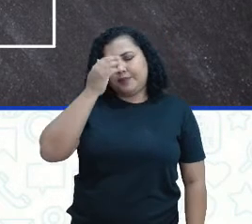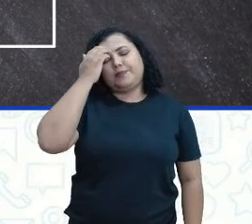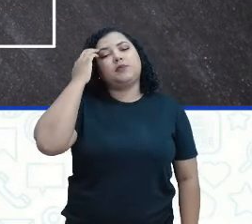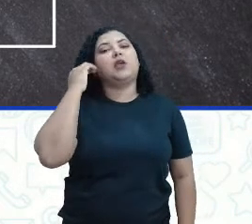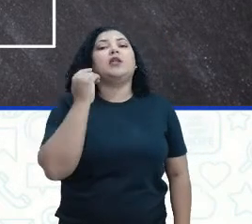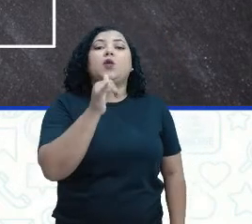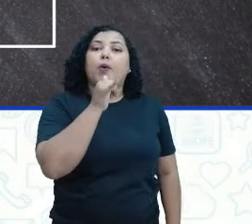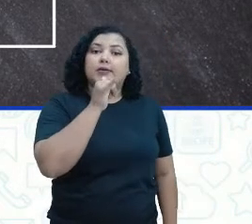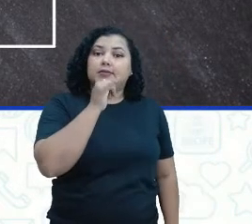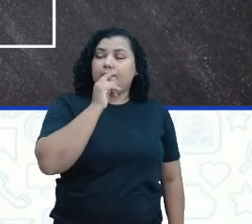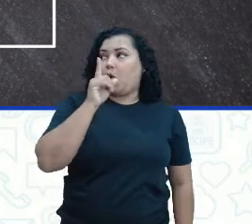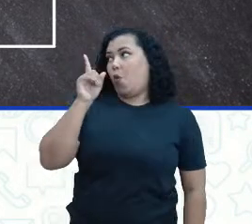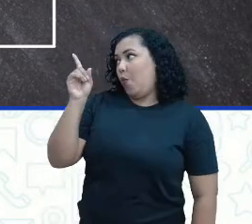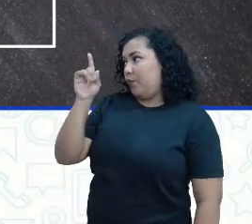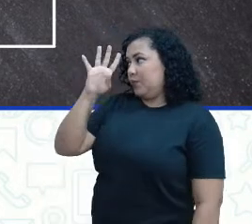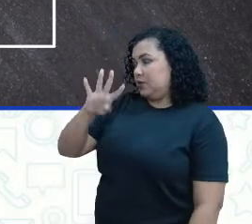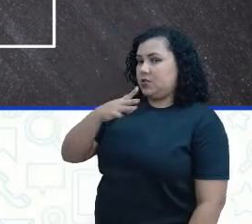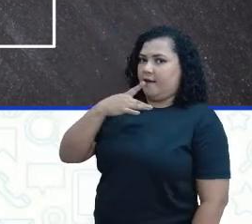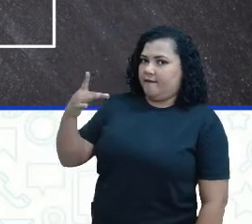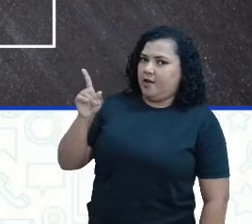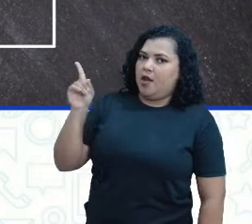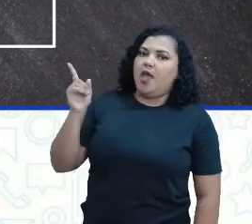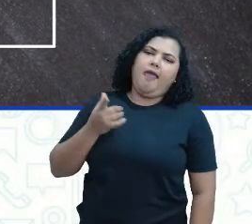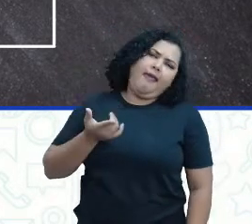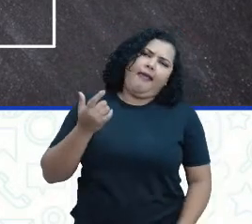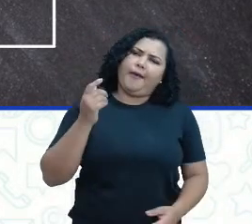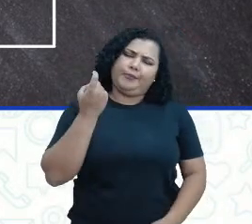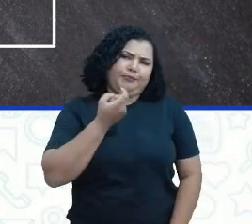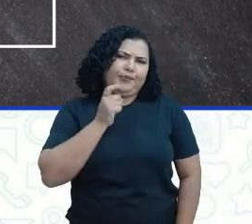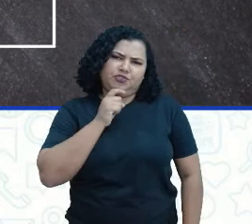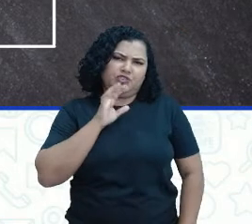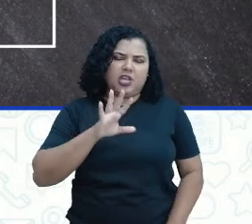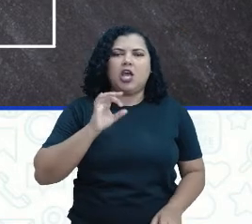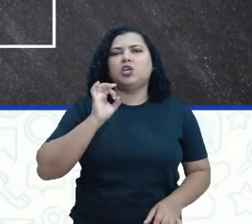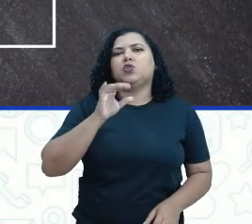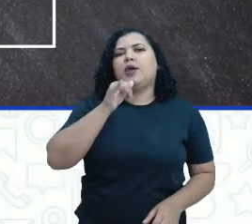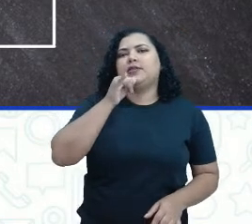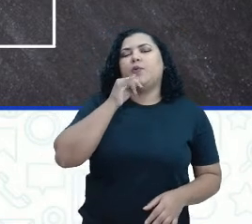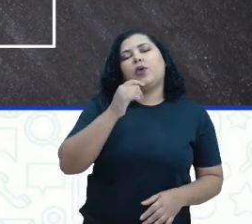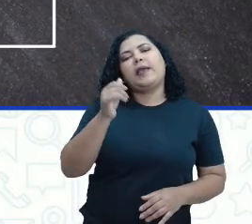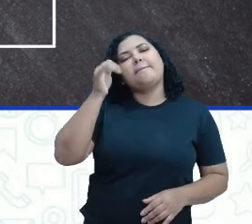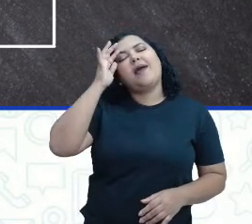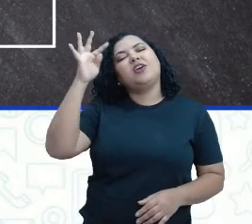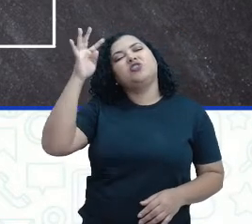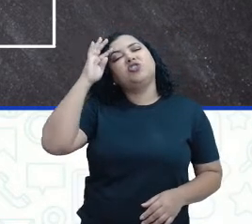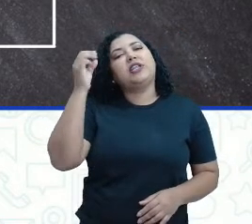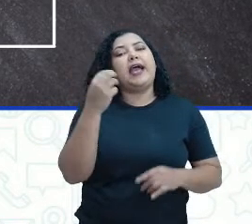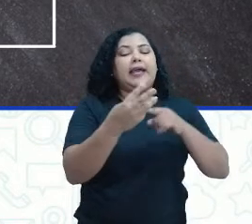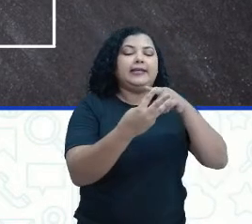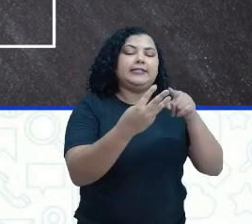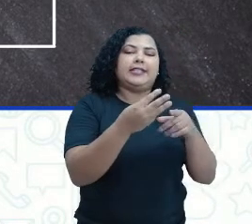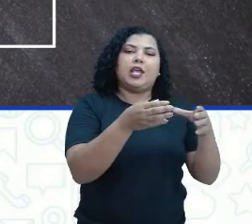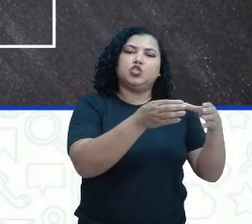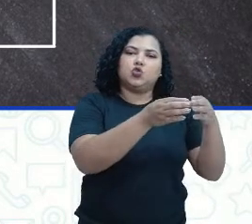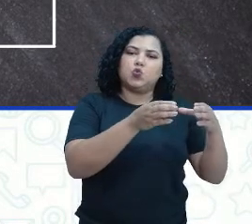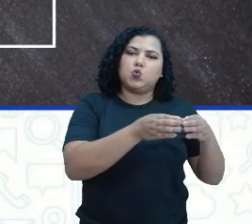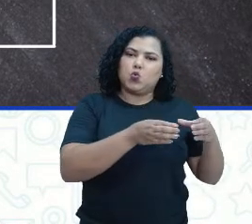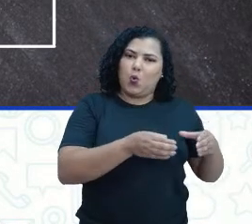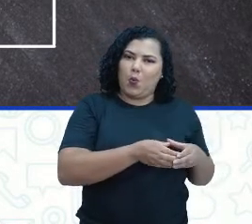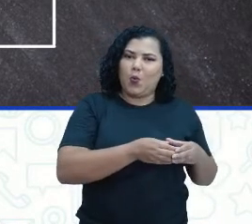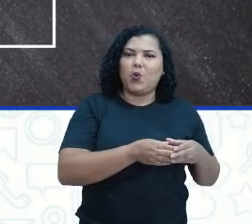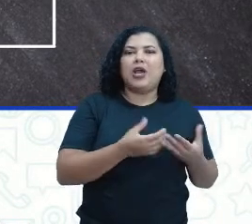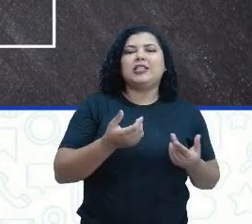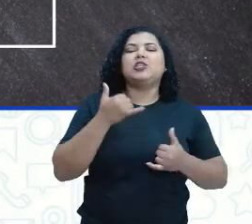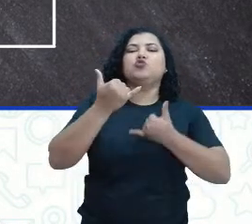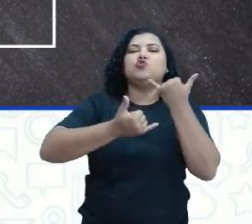situação fictícia, né, que eu criei aqui. Imagina 3 equipes de LoL, onde elas estão jogando, e nas aulas anteriores a gente se